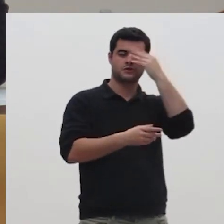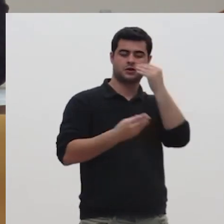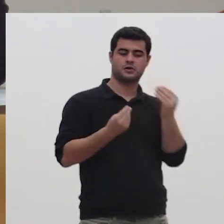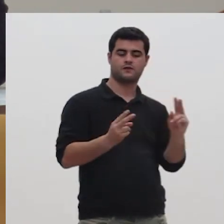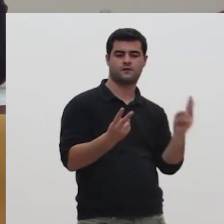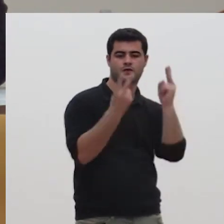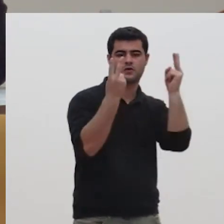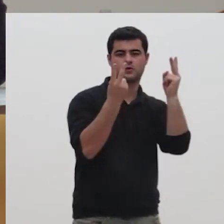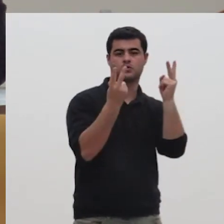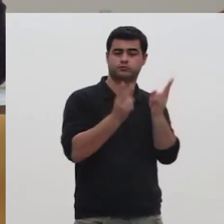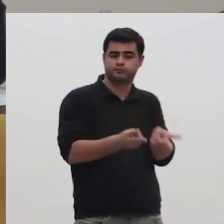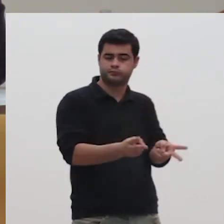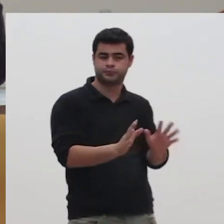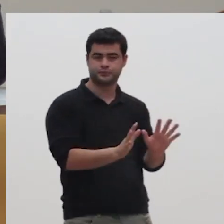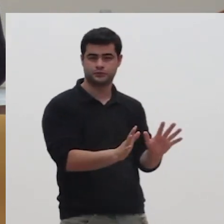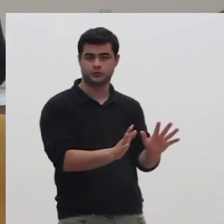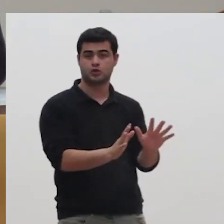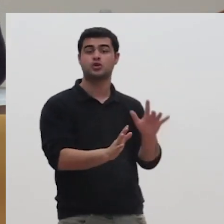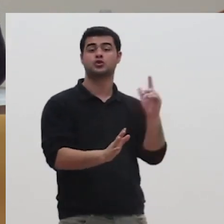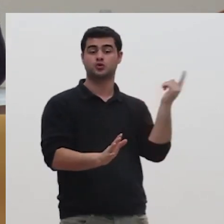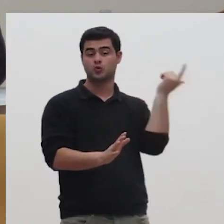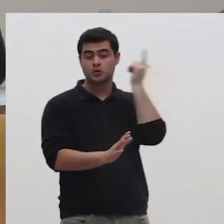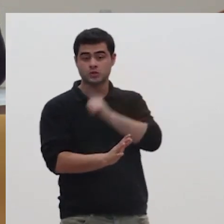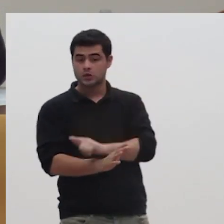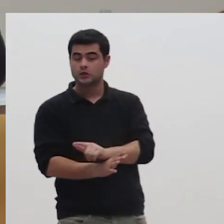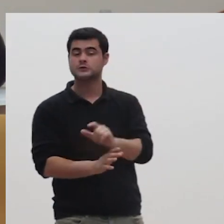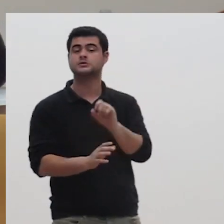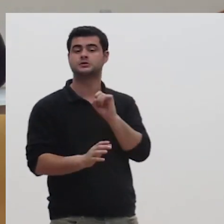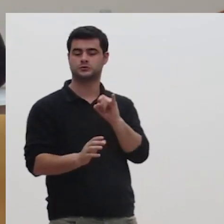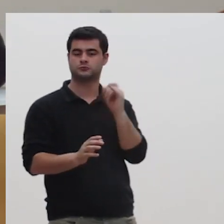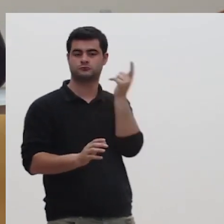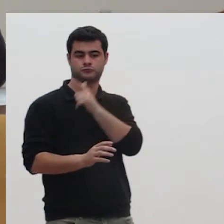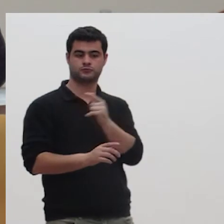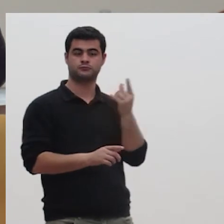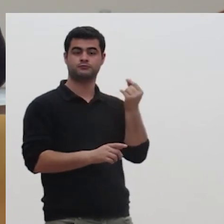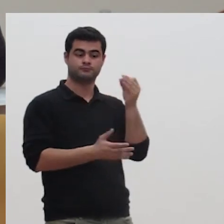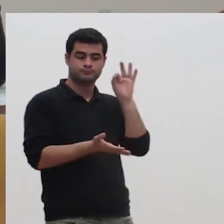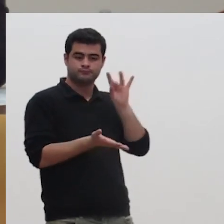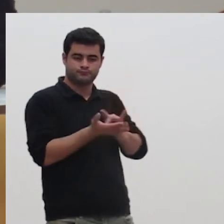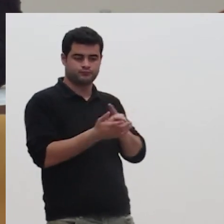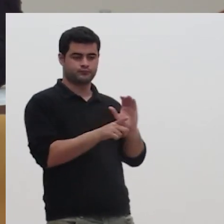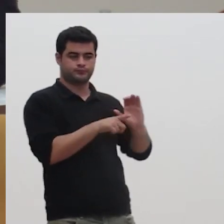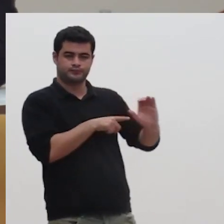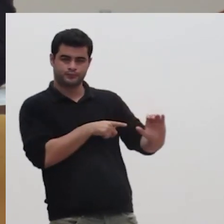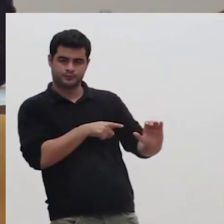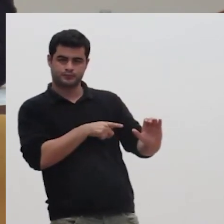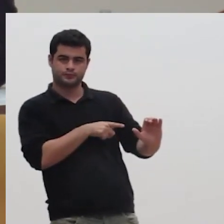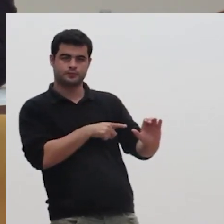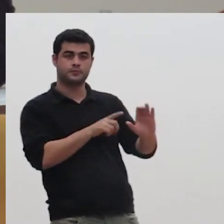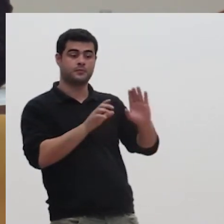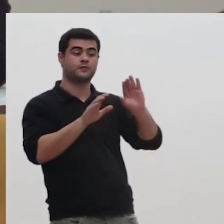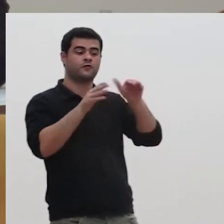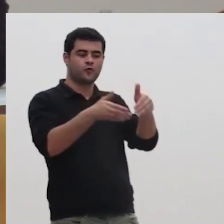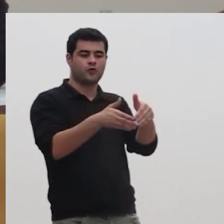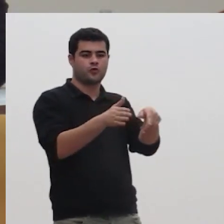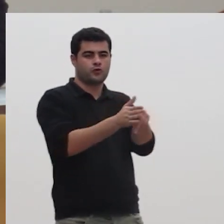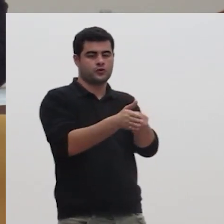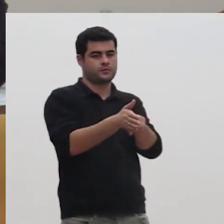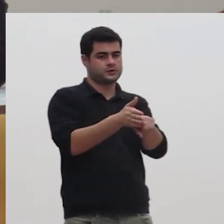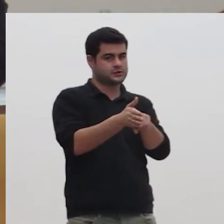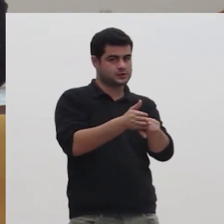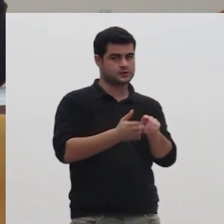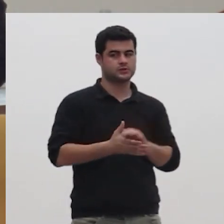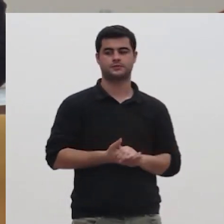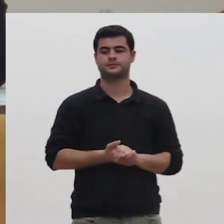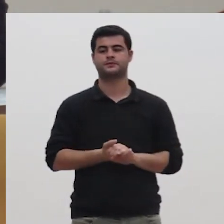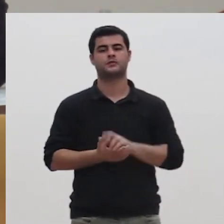mantido. A gente só vai conseguir isso garantindo a verba para a pesquisa e para o ensino, né? Então, passa não só pela